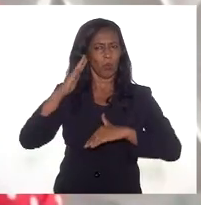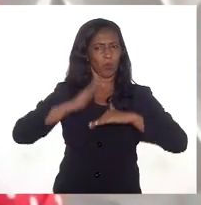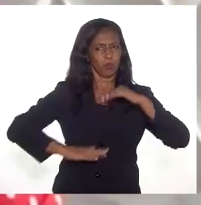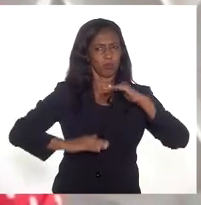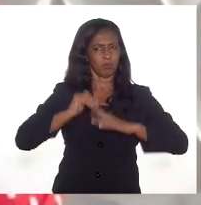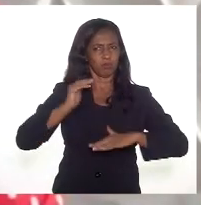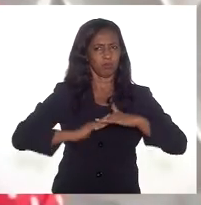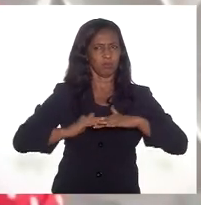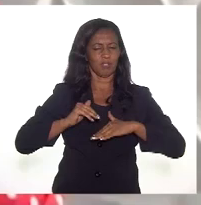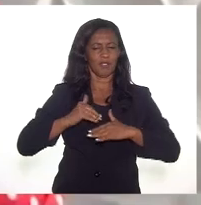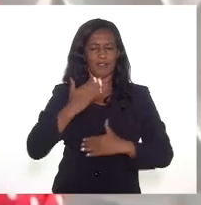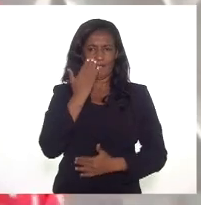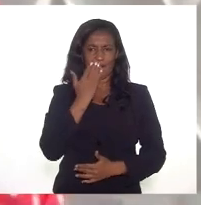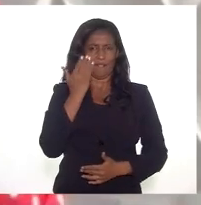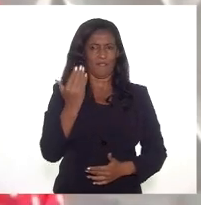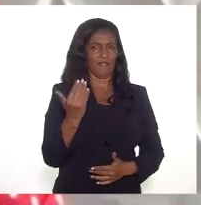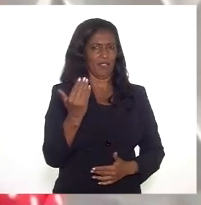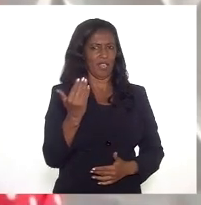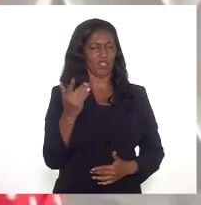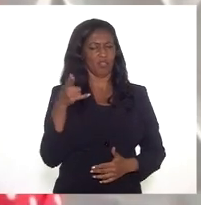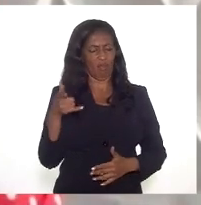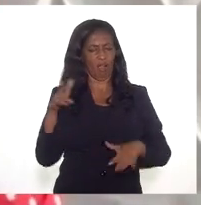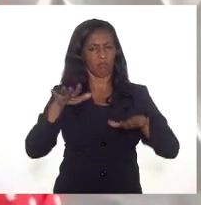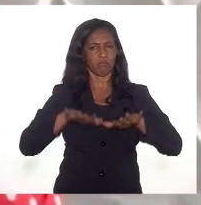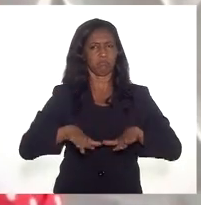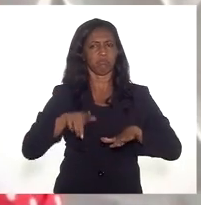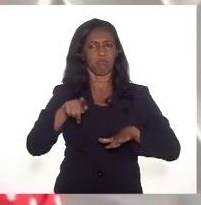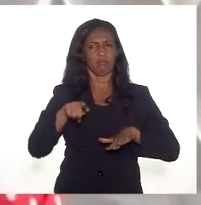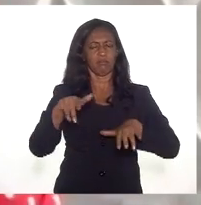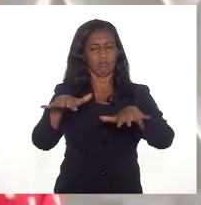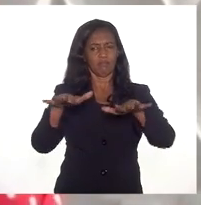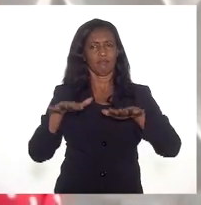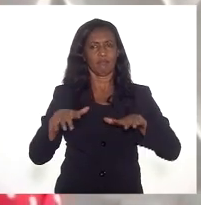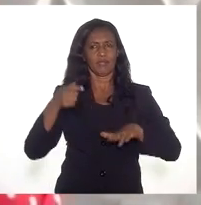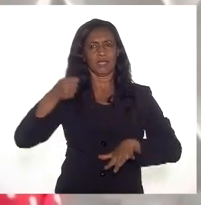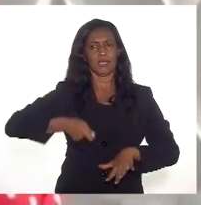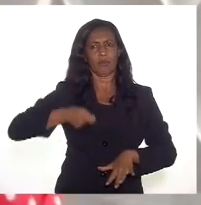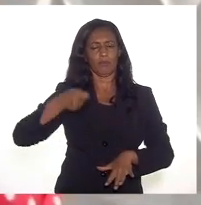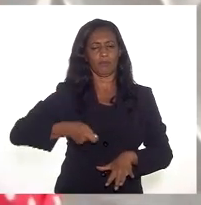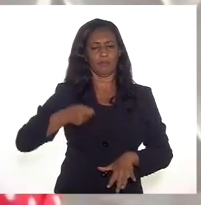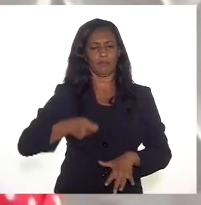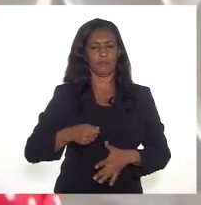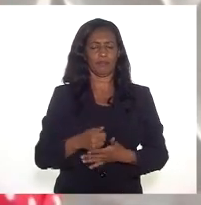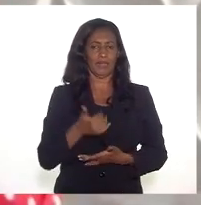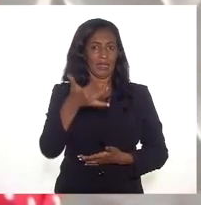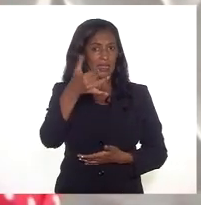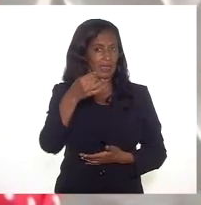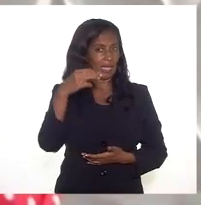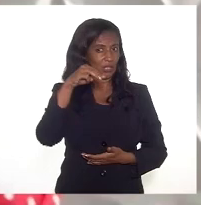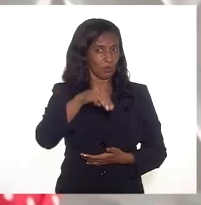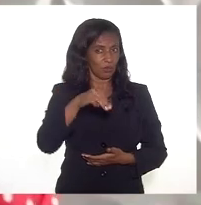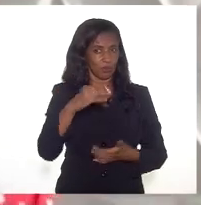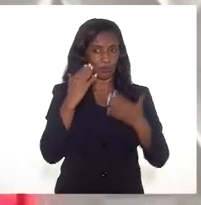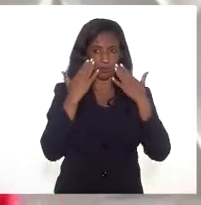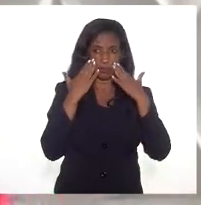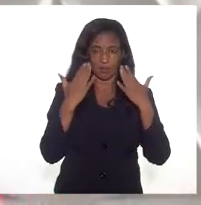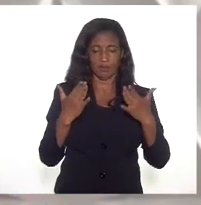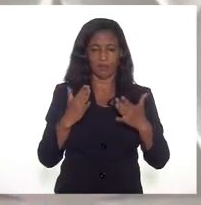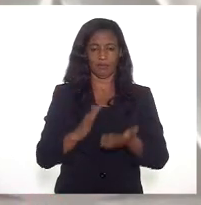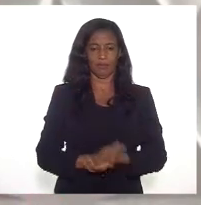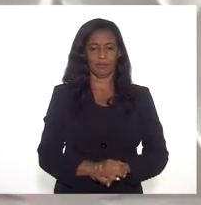competência frente na integrando aquele tribunal. A senhora tem 10 minutos para a sua